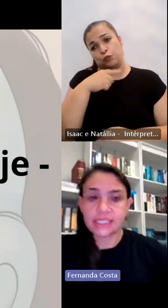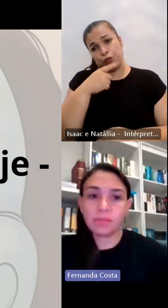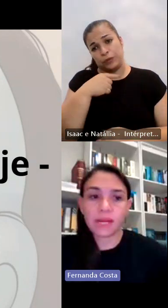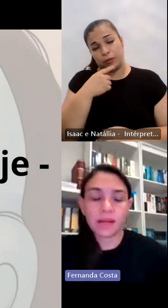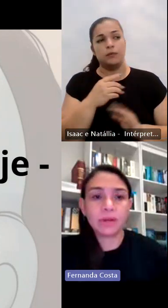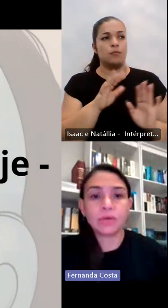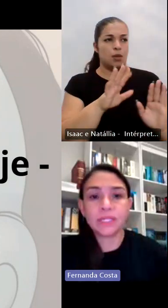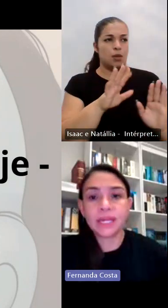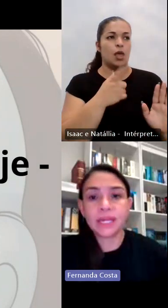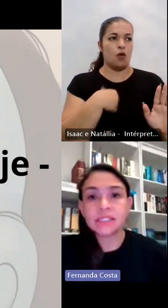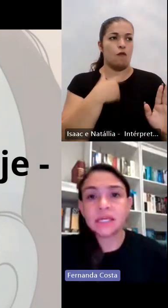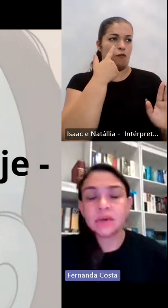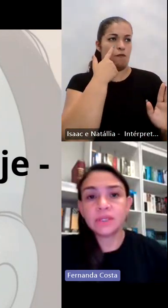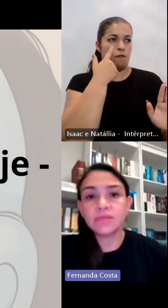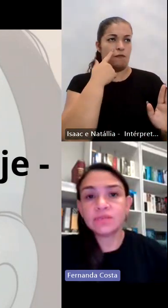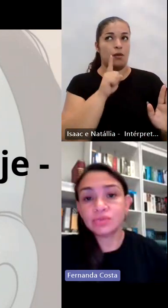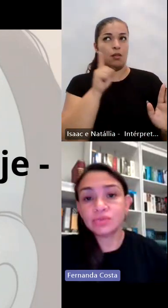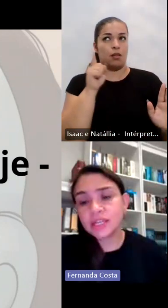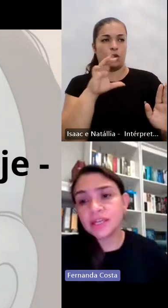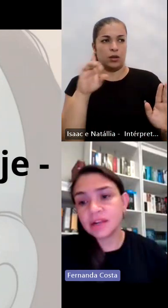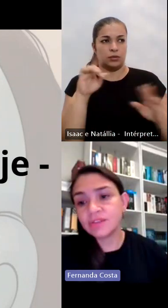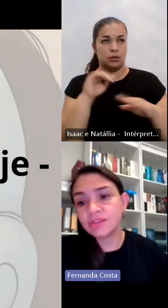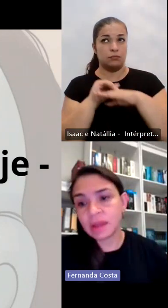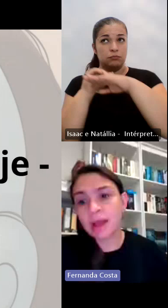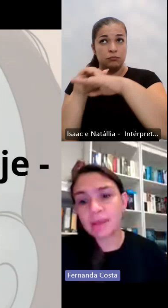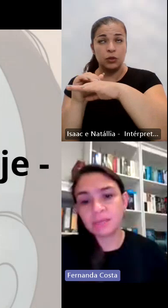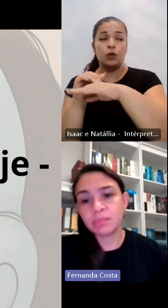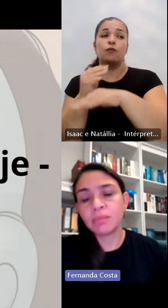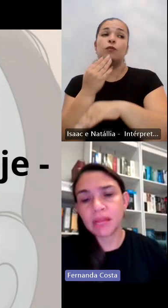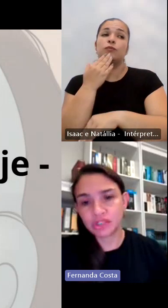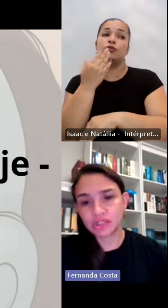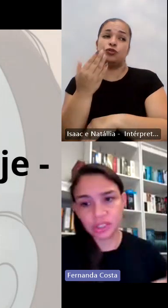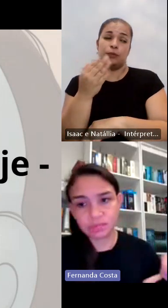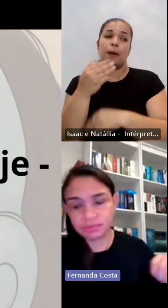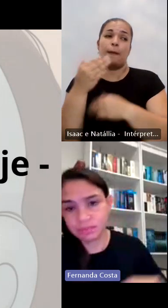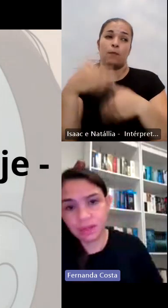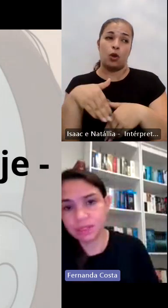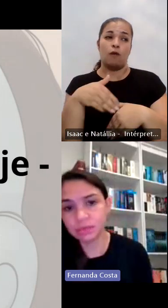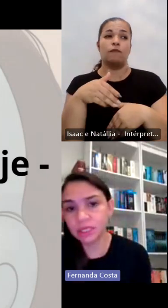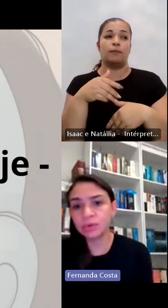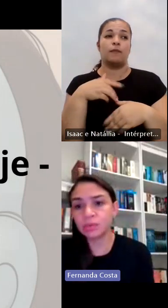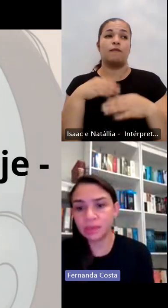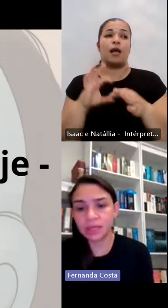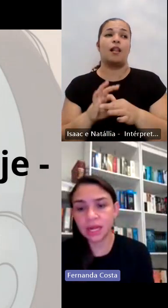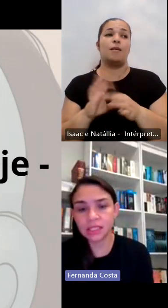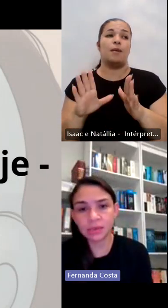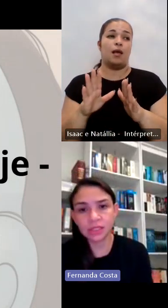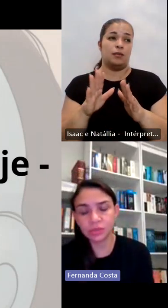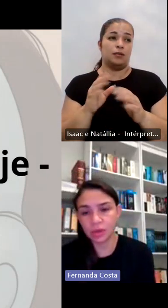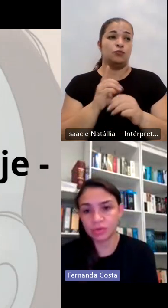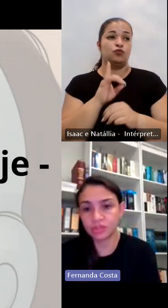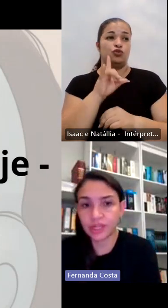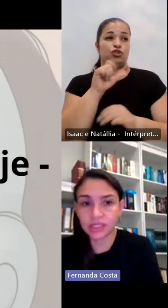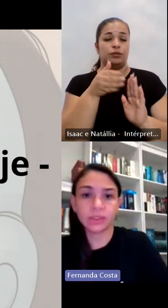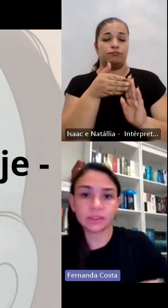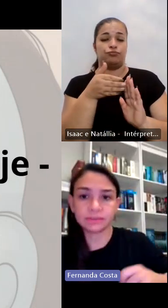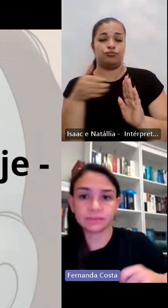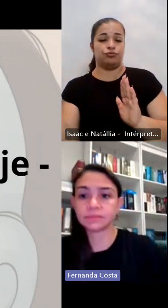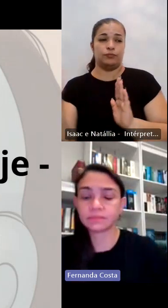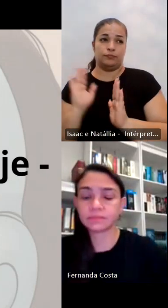essa questão para a coordenação e vou sugerir que ela fique aberta por mais dias. Para mim, não tem nenhum problema em relação a isso, não. Pode